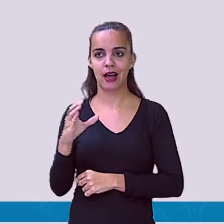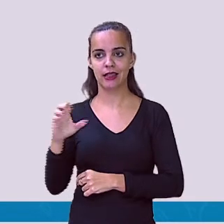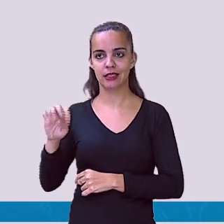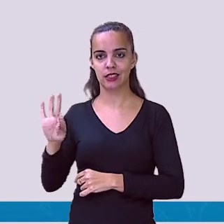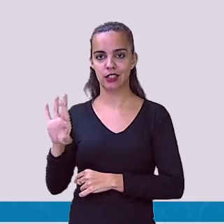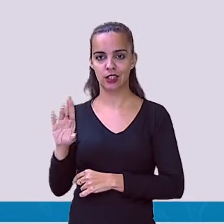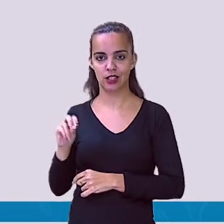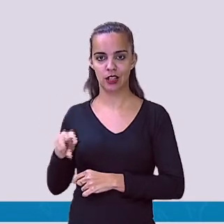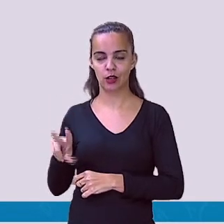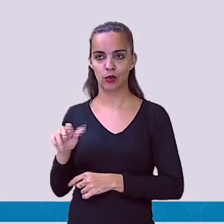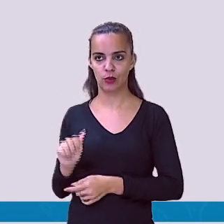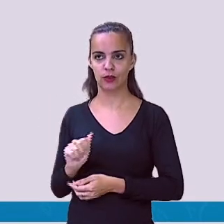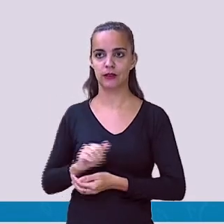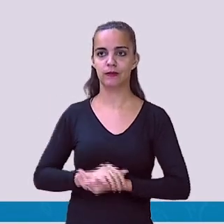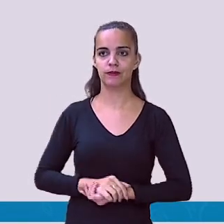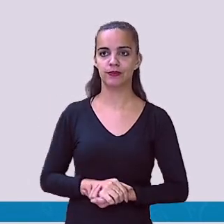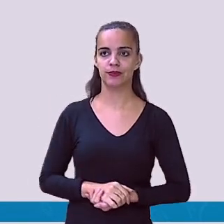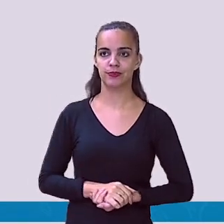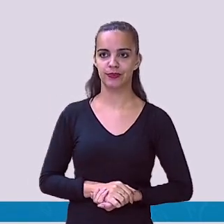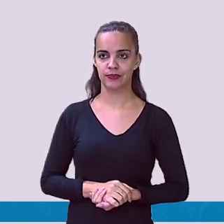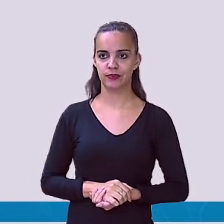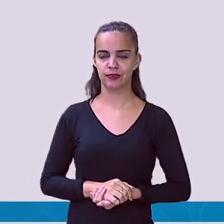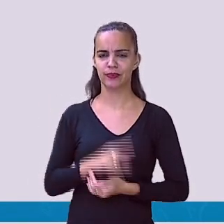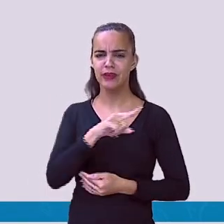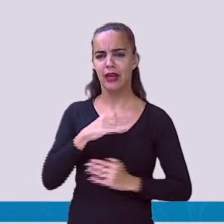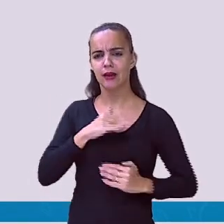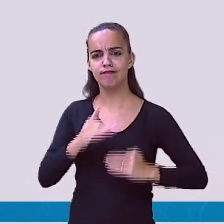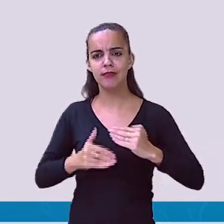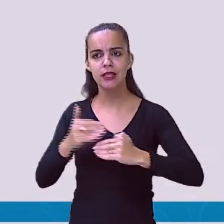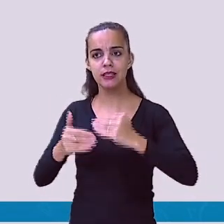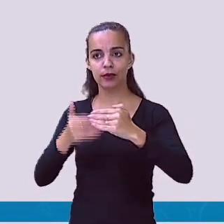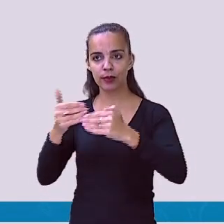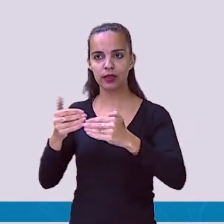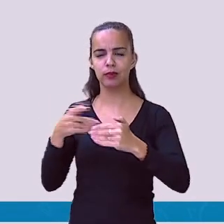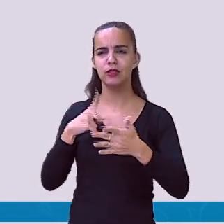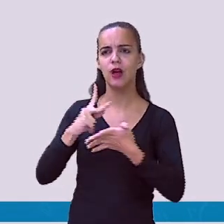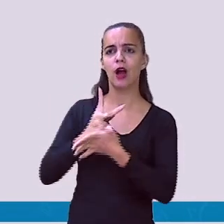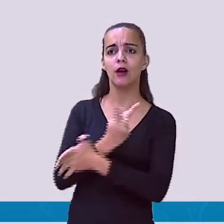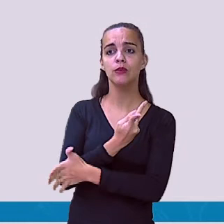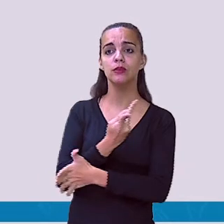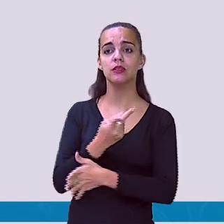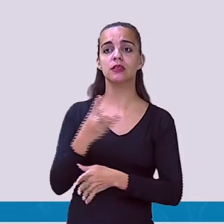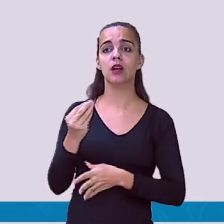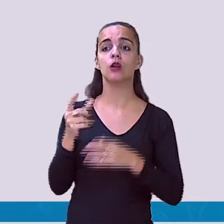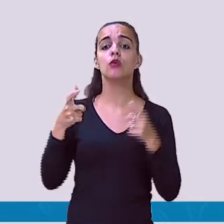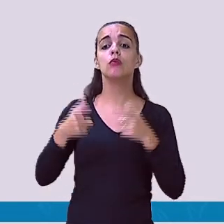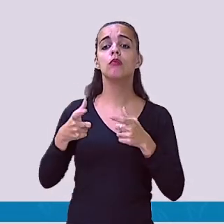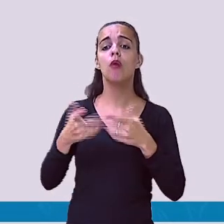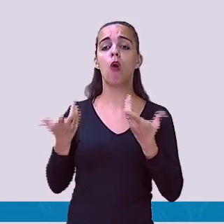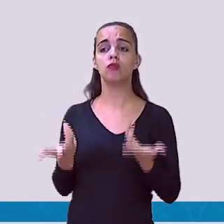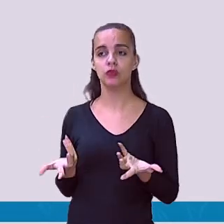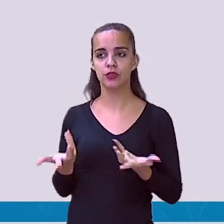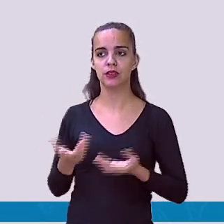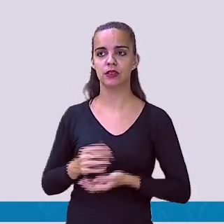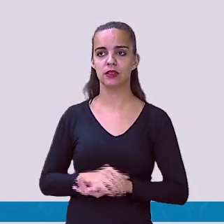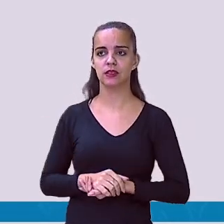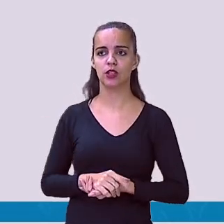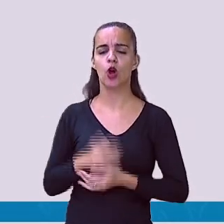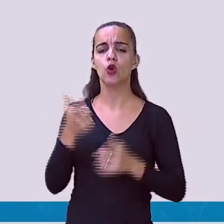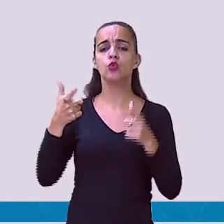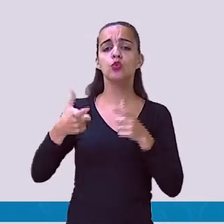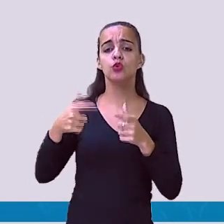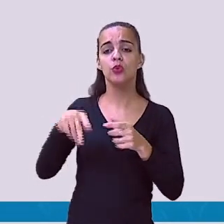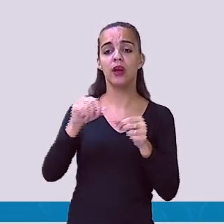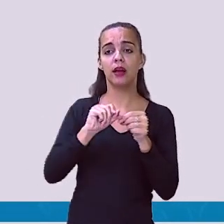estas frações. Este processo acontece nas refinarias aqui